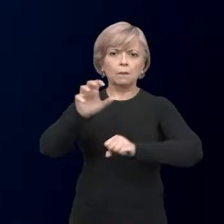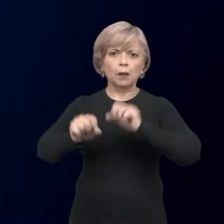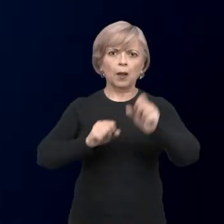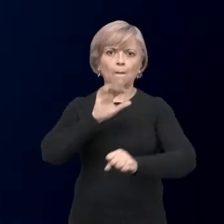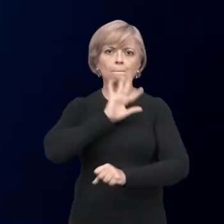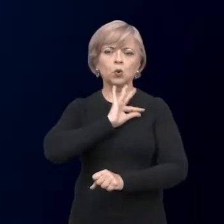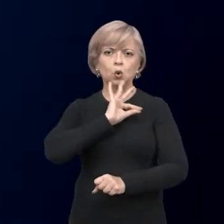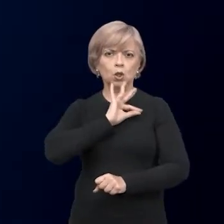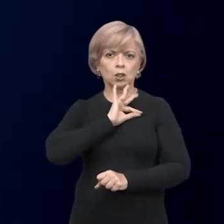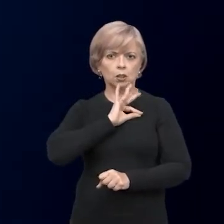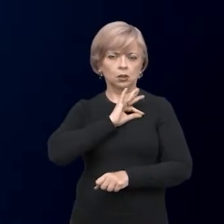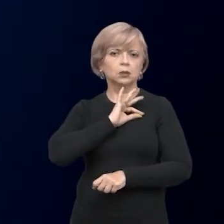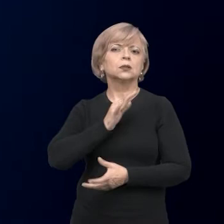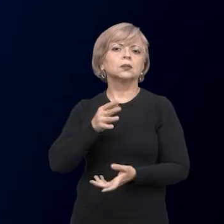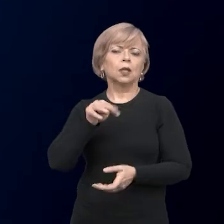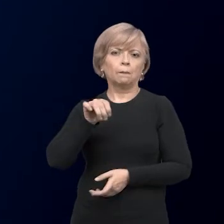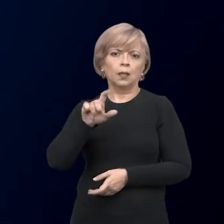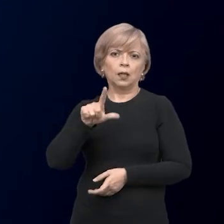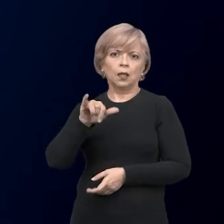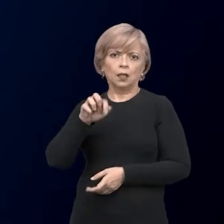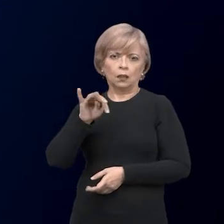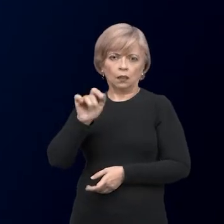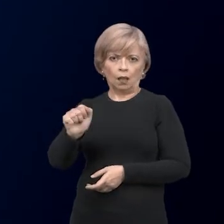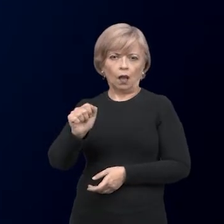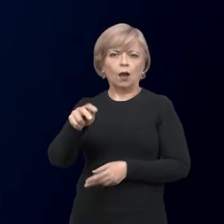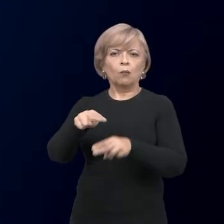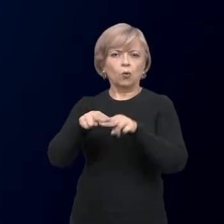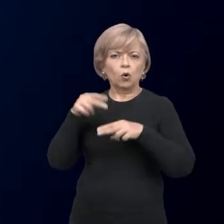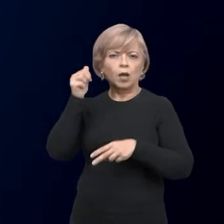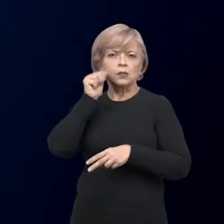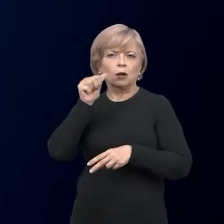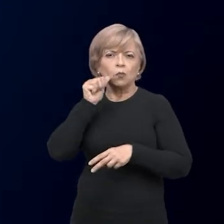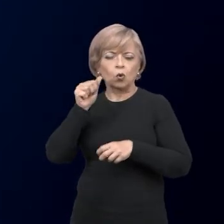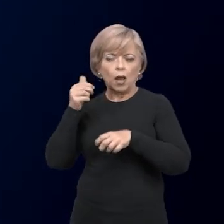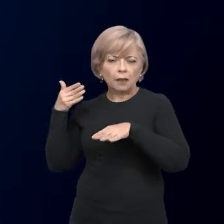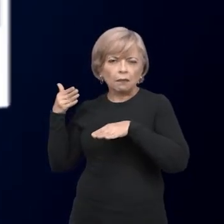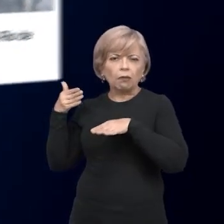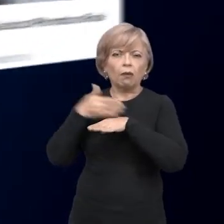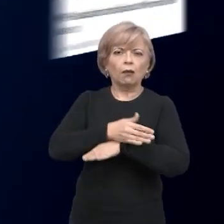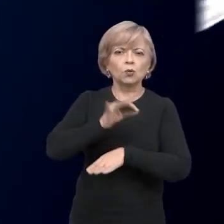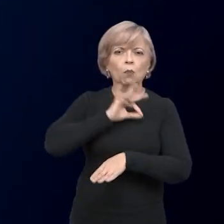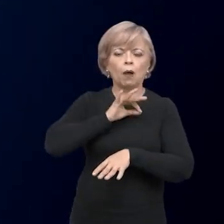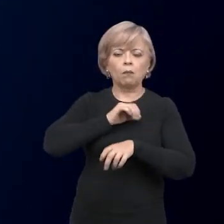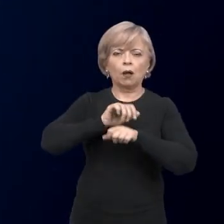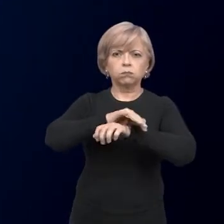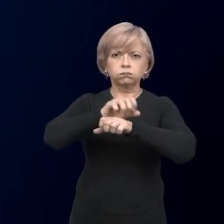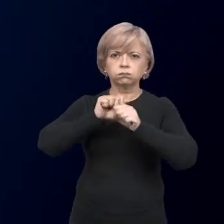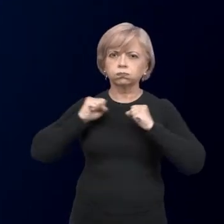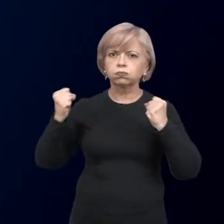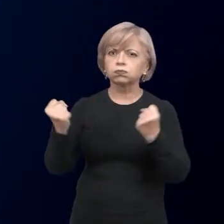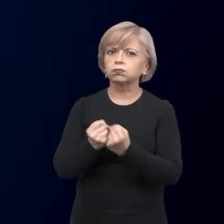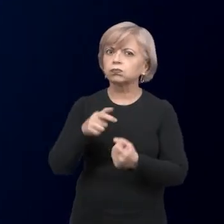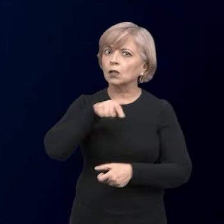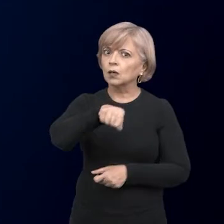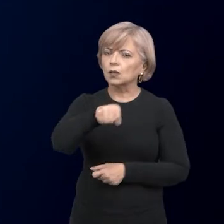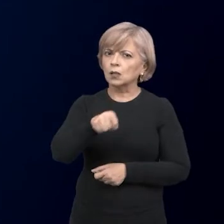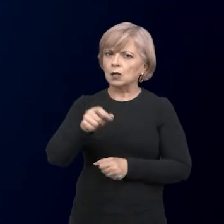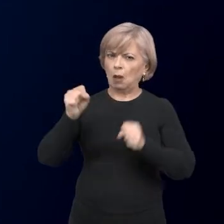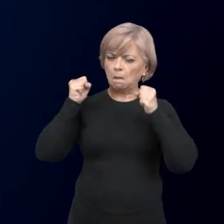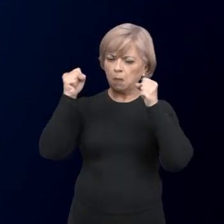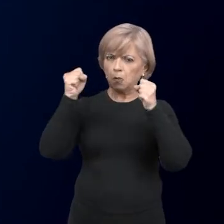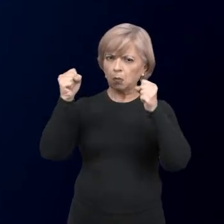batalhões da polícia militar para que ele movimento né das mulheres que e os batalhões a fim de fazerem reivindicações